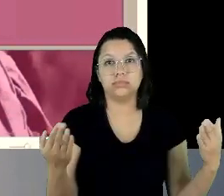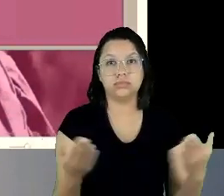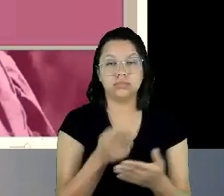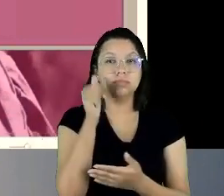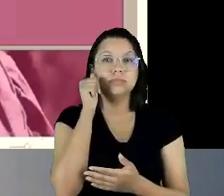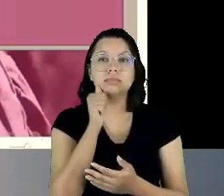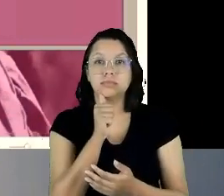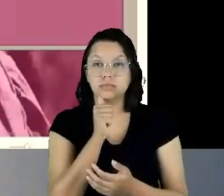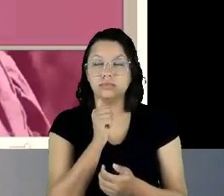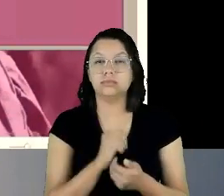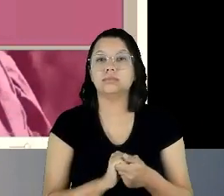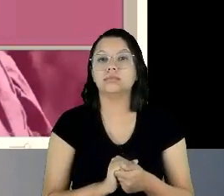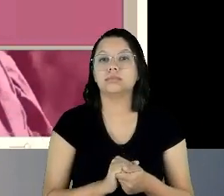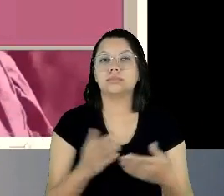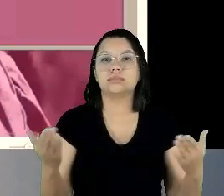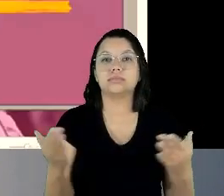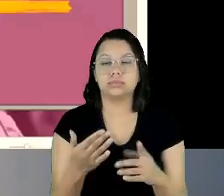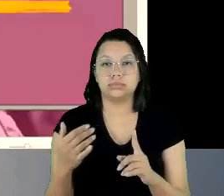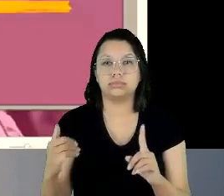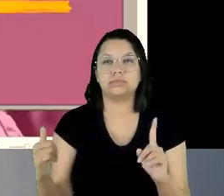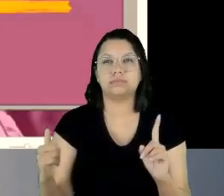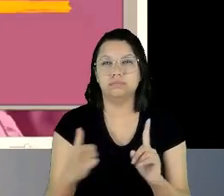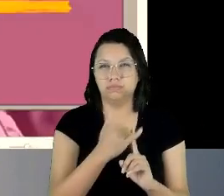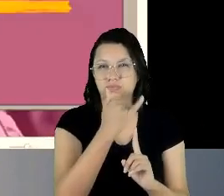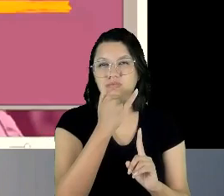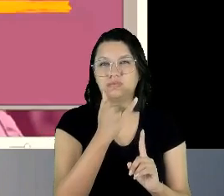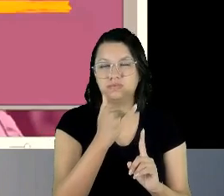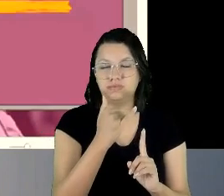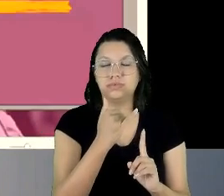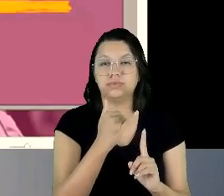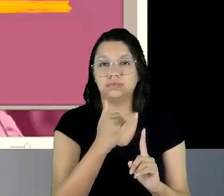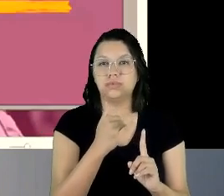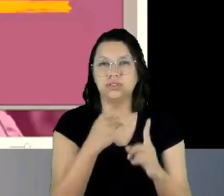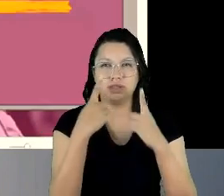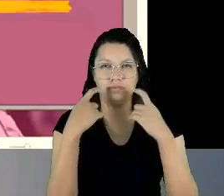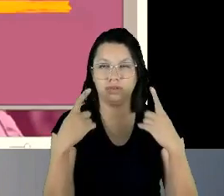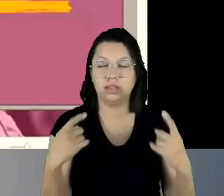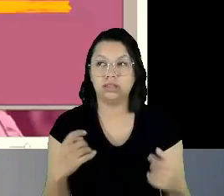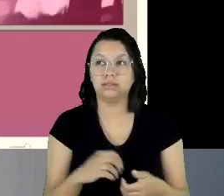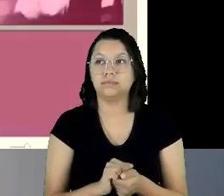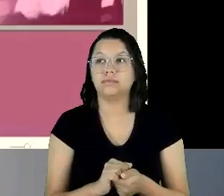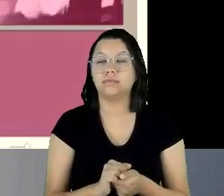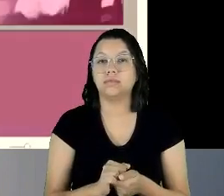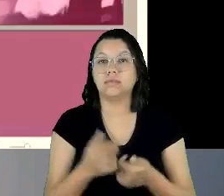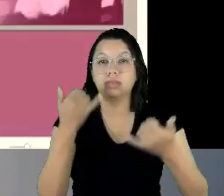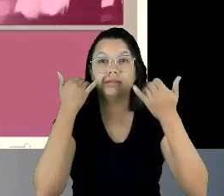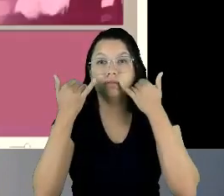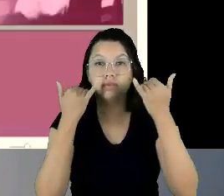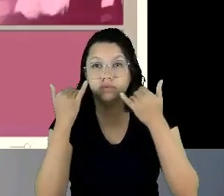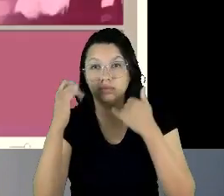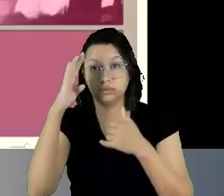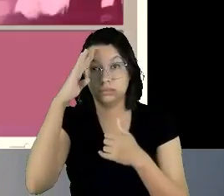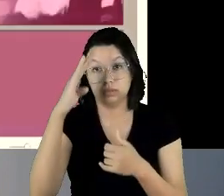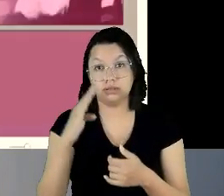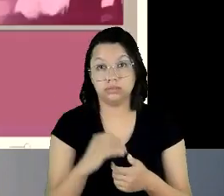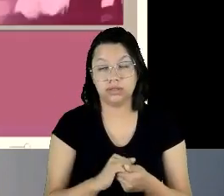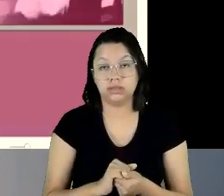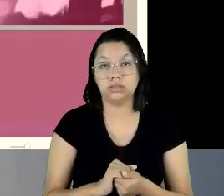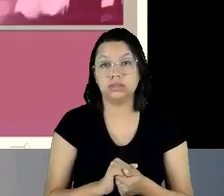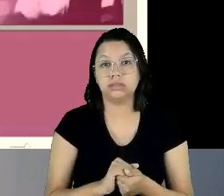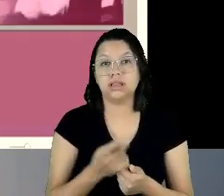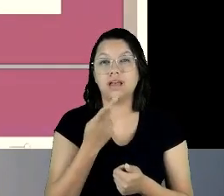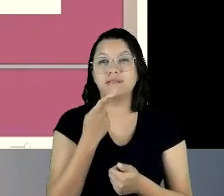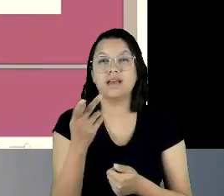essa mulher dessa violência. Então, dentre os principais dados, assim, só para a gente entrar